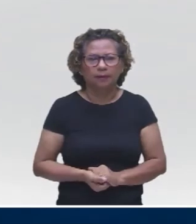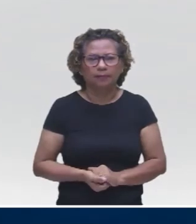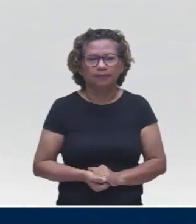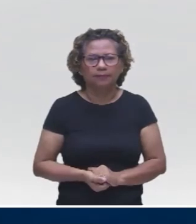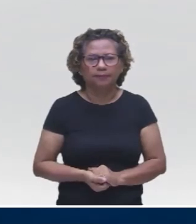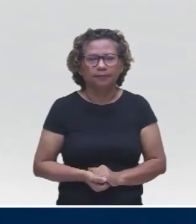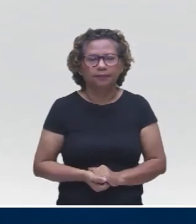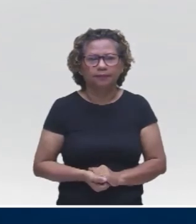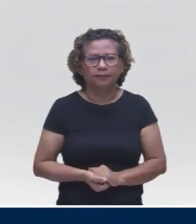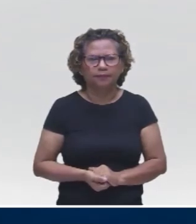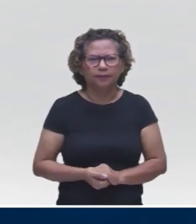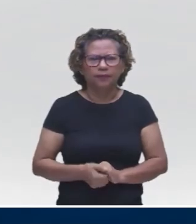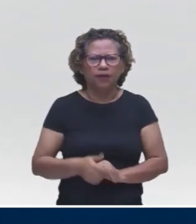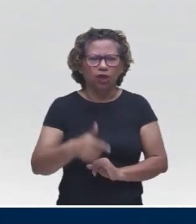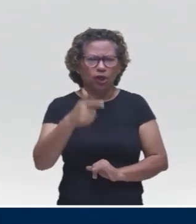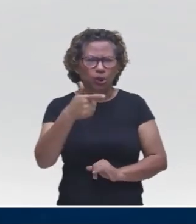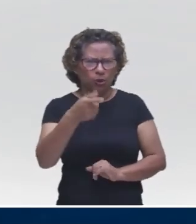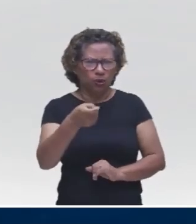2x, né?